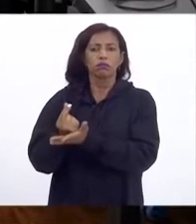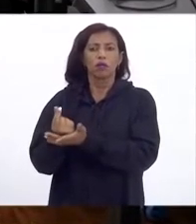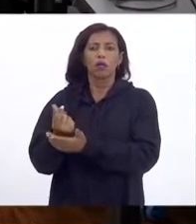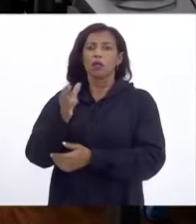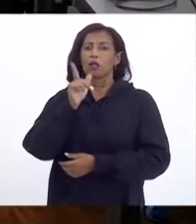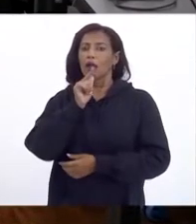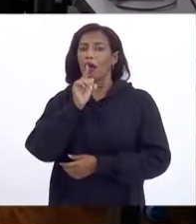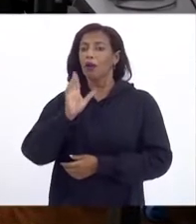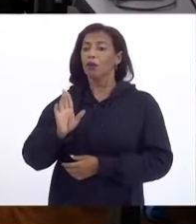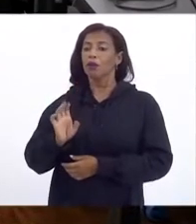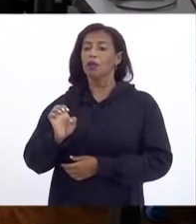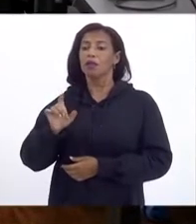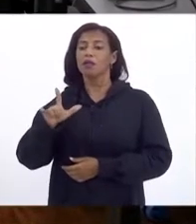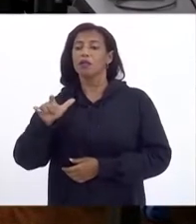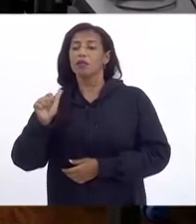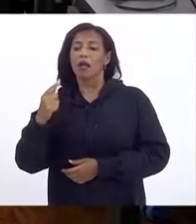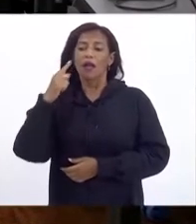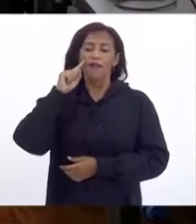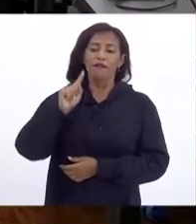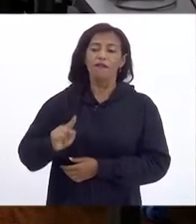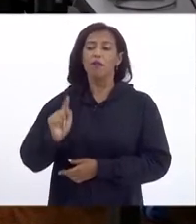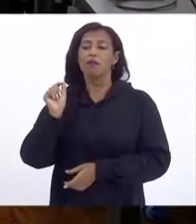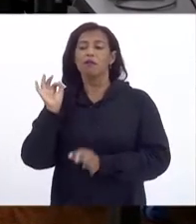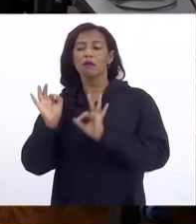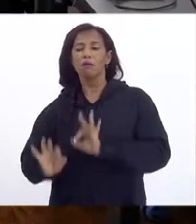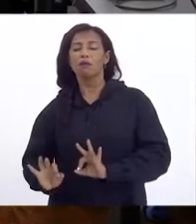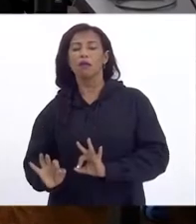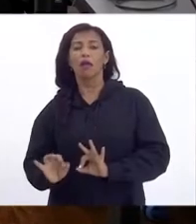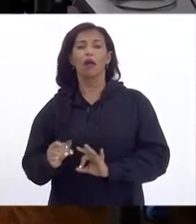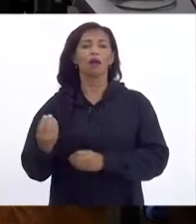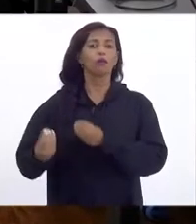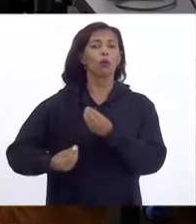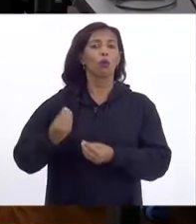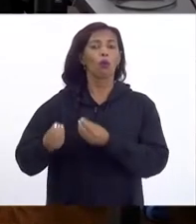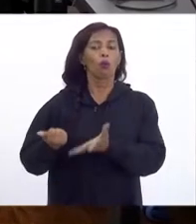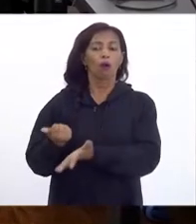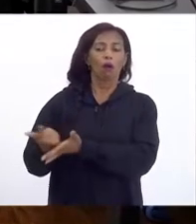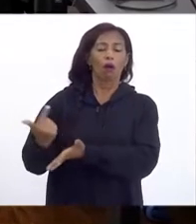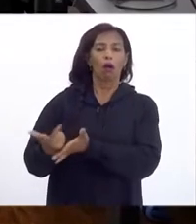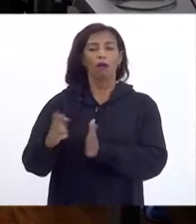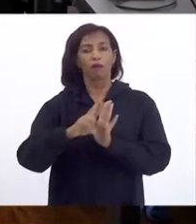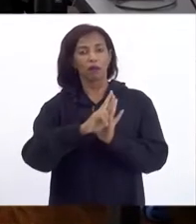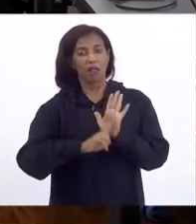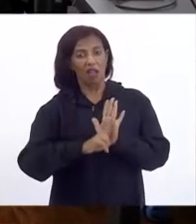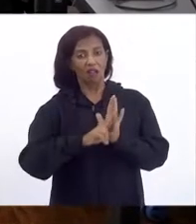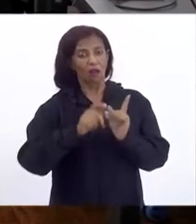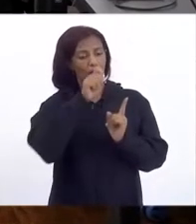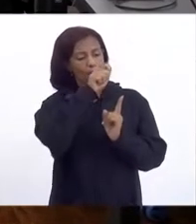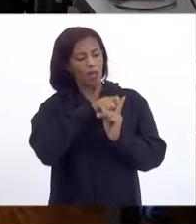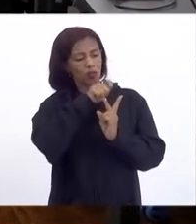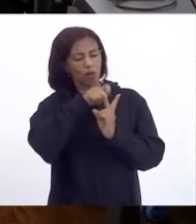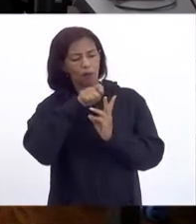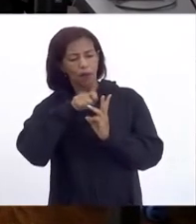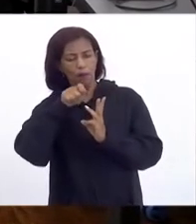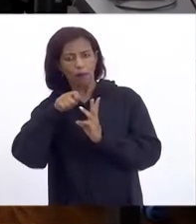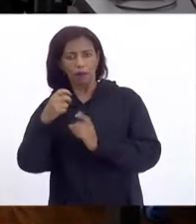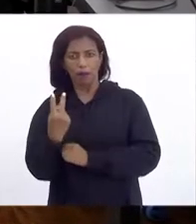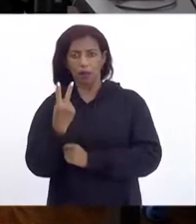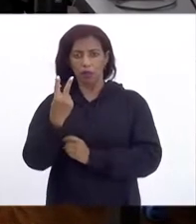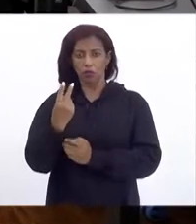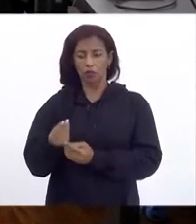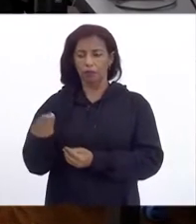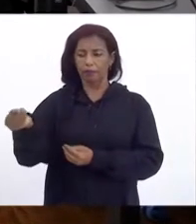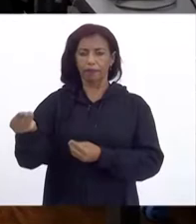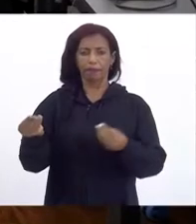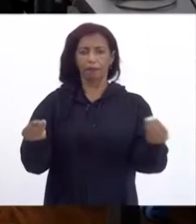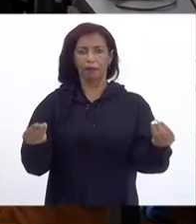SEDAI, ver se estão corretos, se não dão. Vai ter que ter relatório mensal entregue às duas comissões